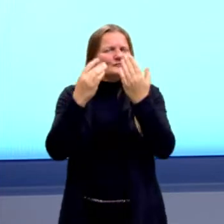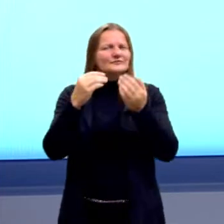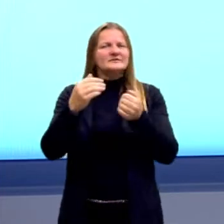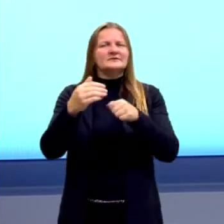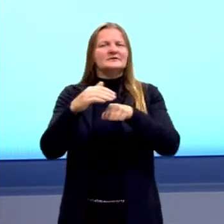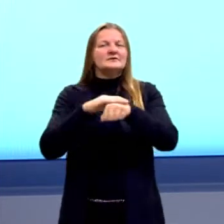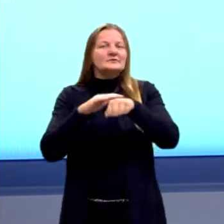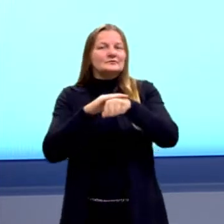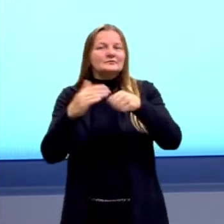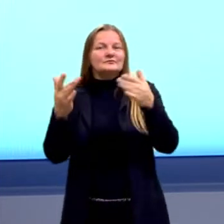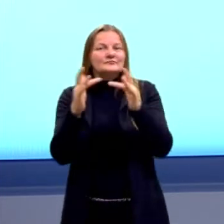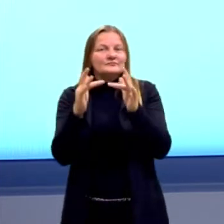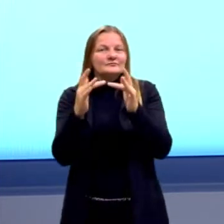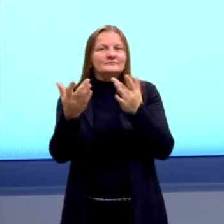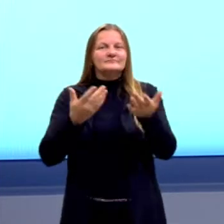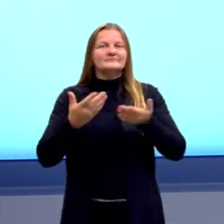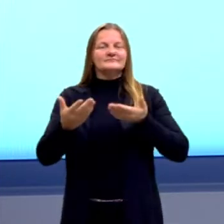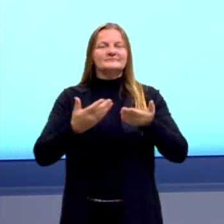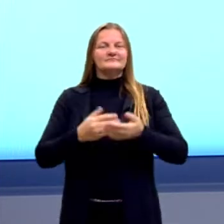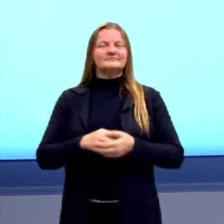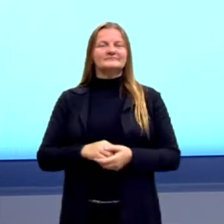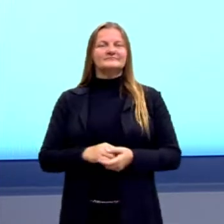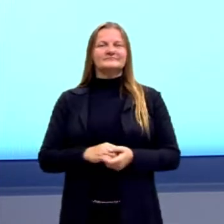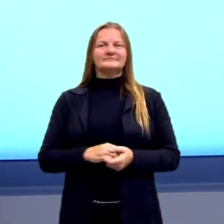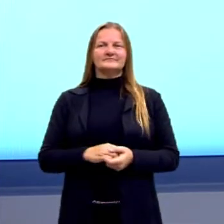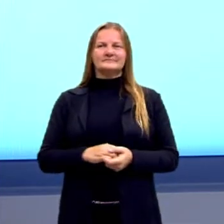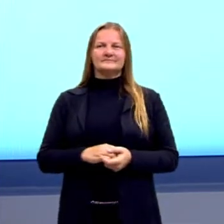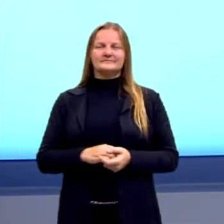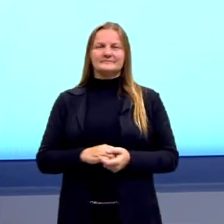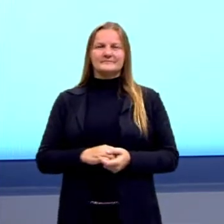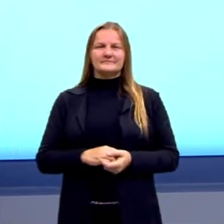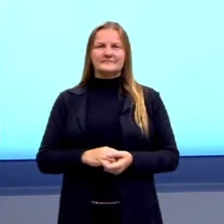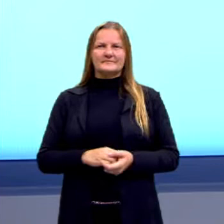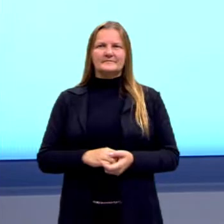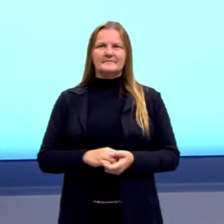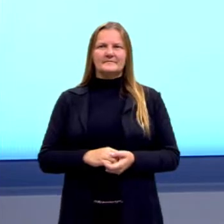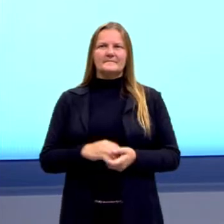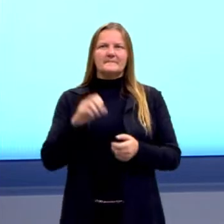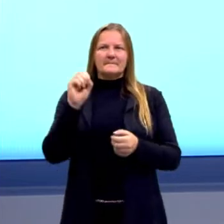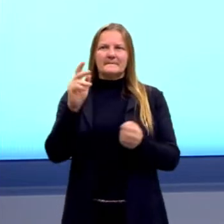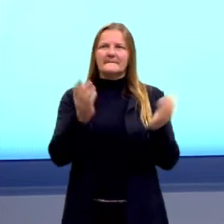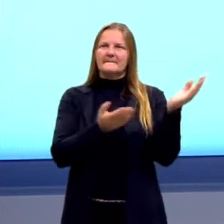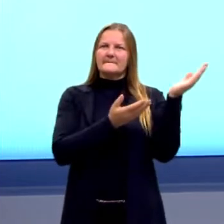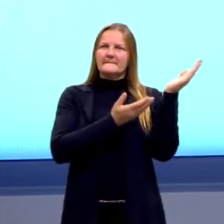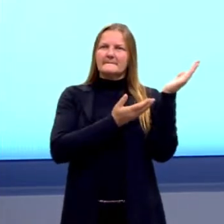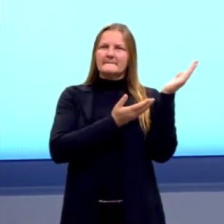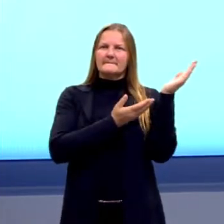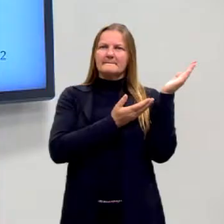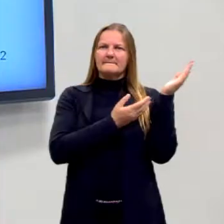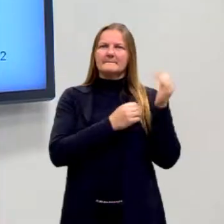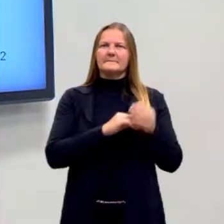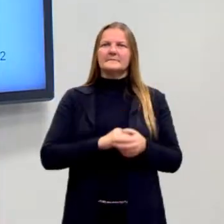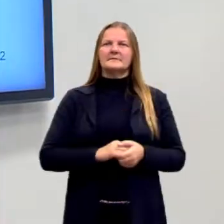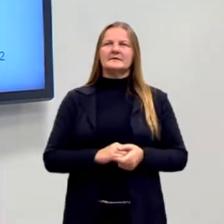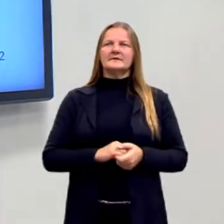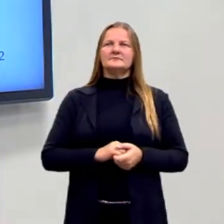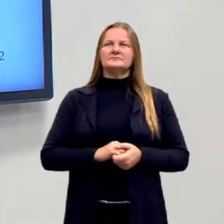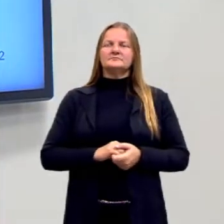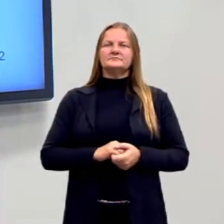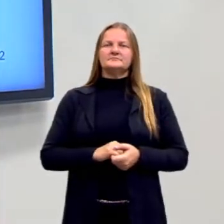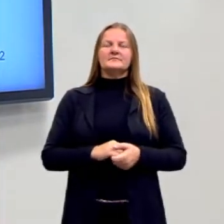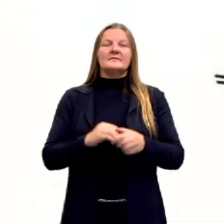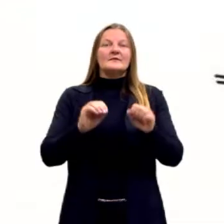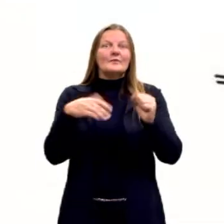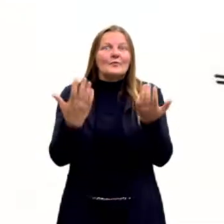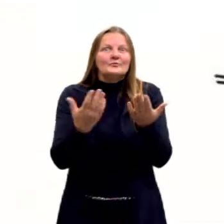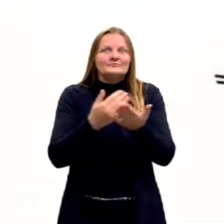alguma questão não é que ficou das nossas aulas certo bom então